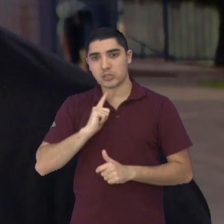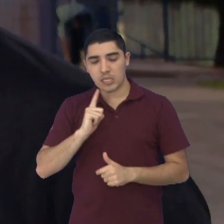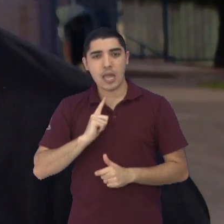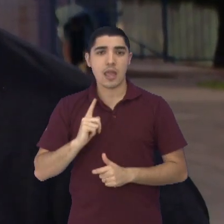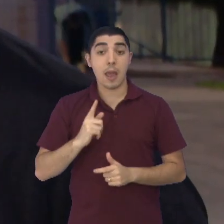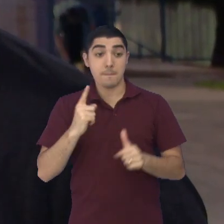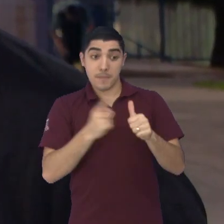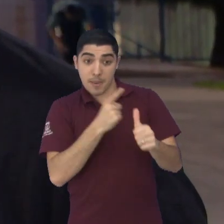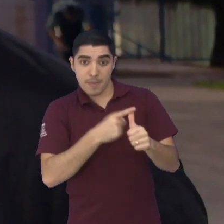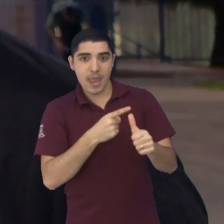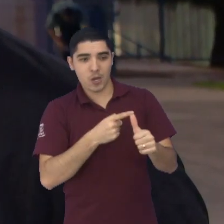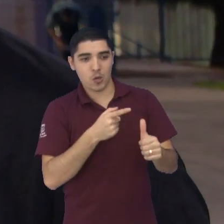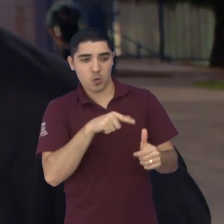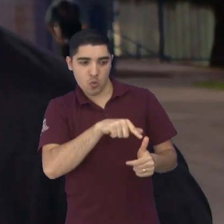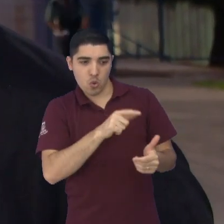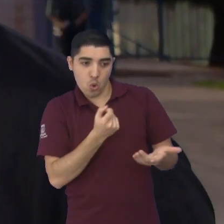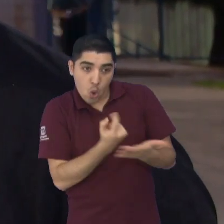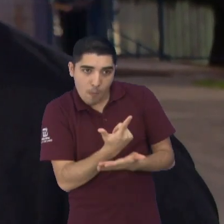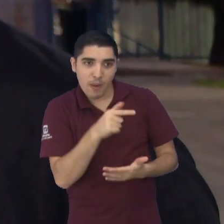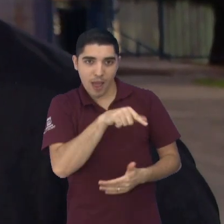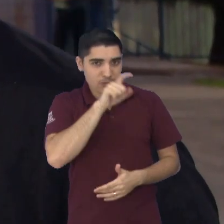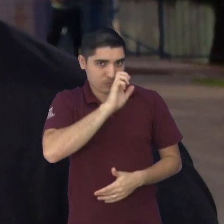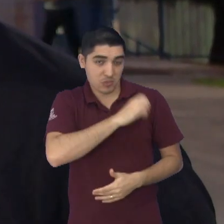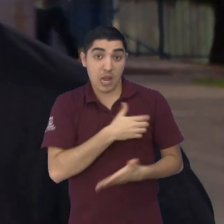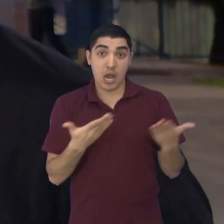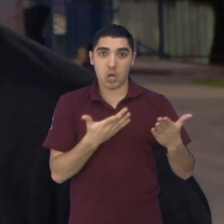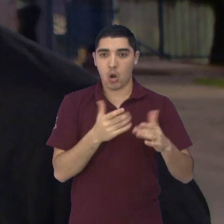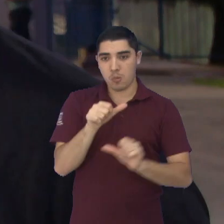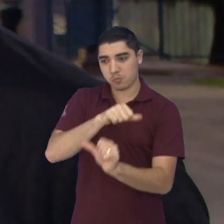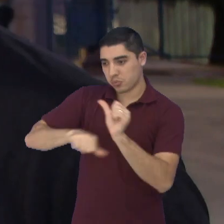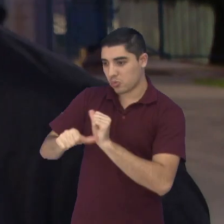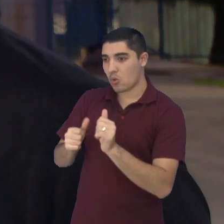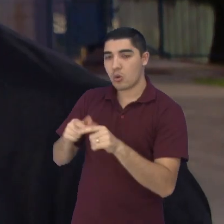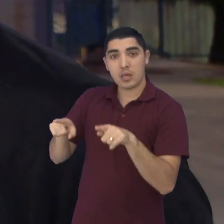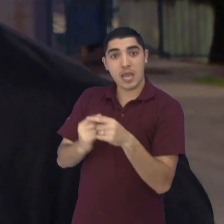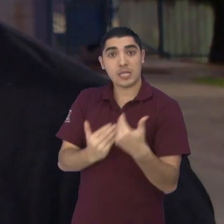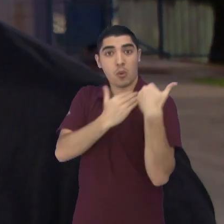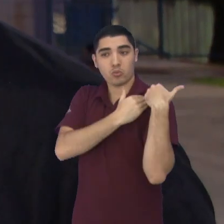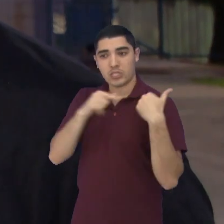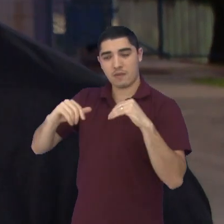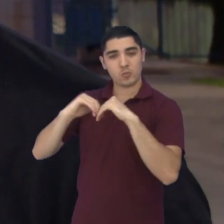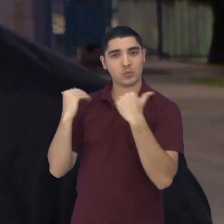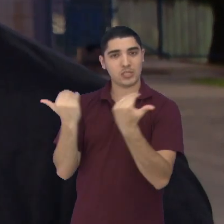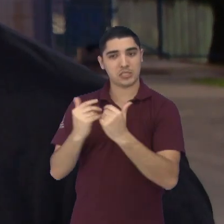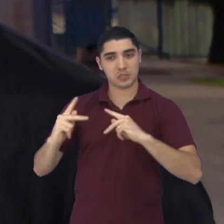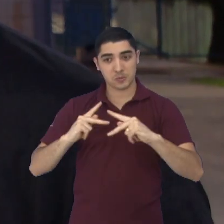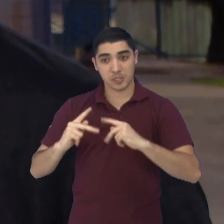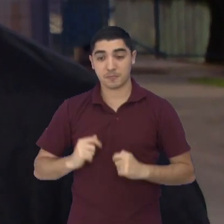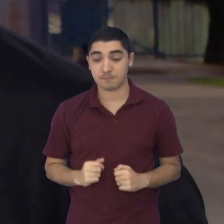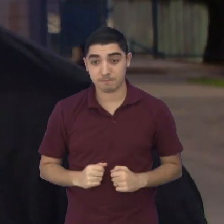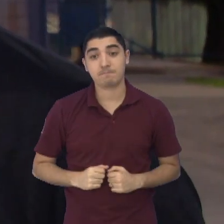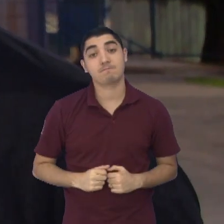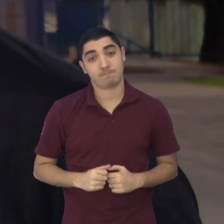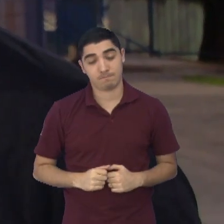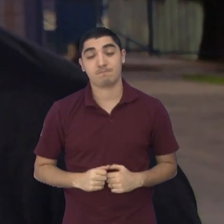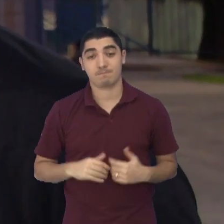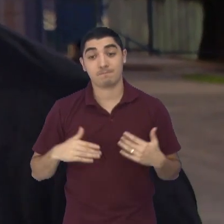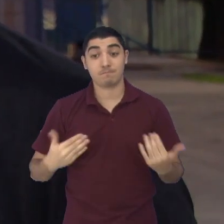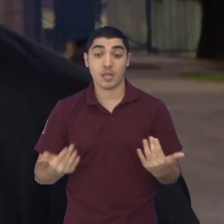era a SAF do São José e agora o Martins Pereira, né? Falar um pouquinho dessa outra etapa. Era uma ideia, né, nossa,